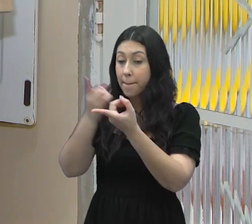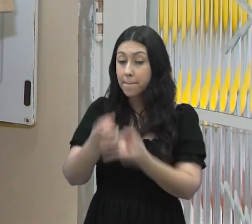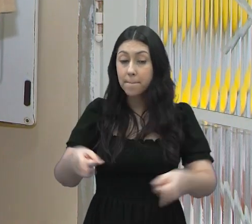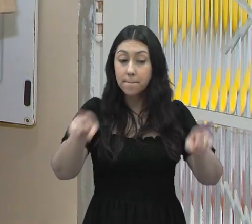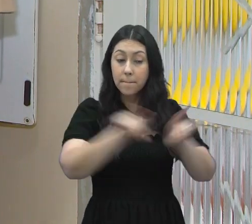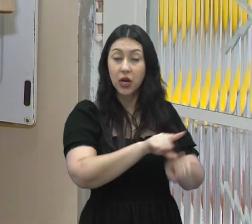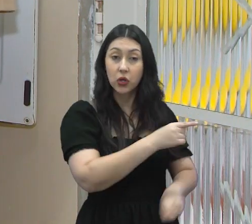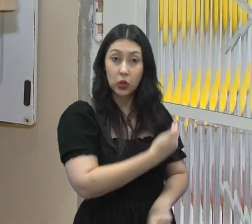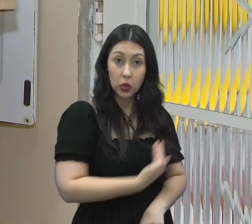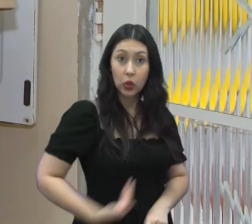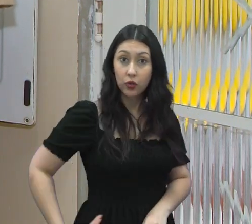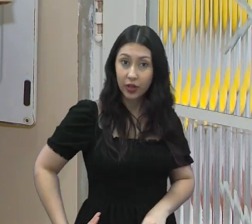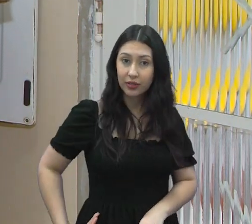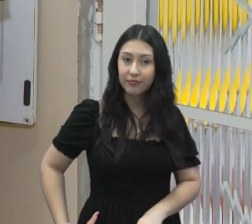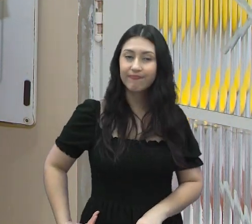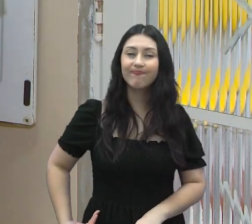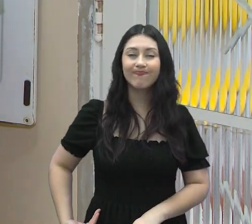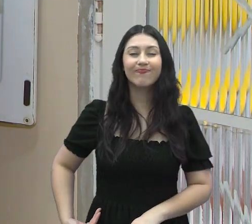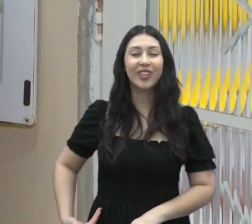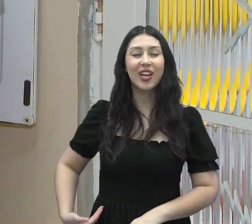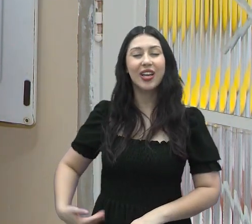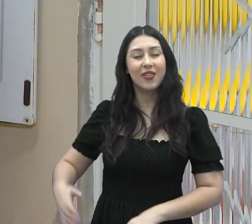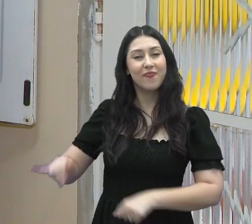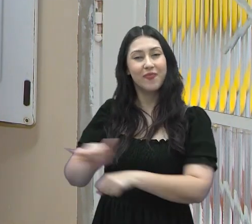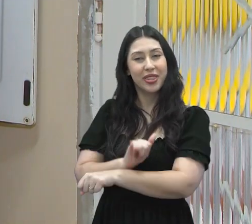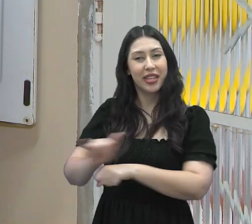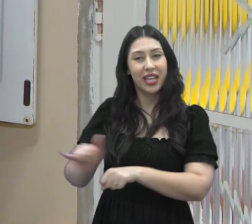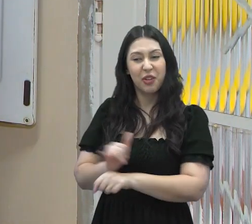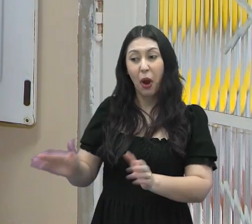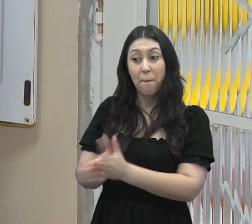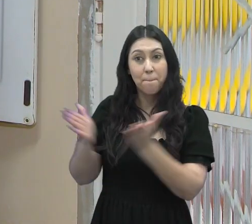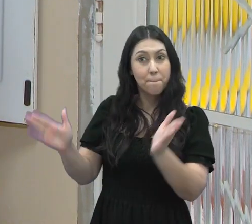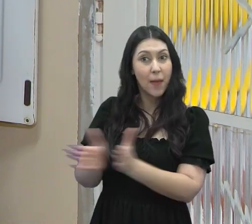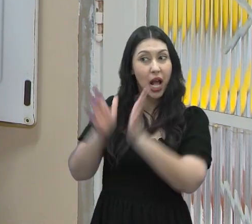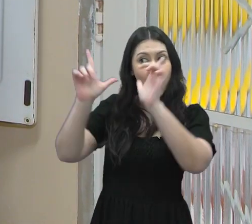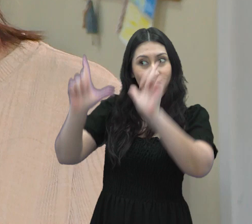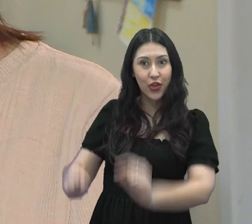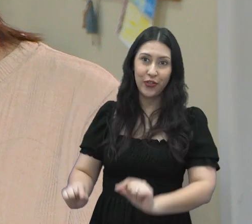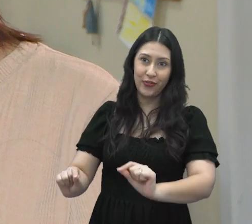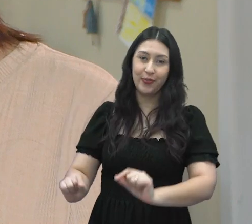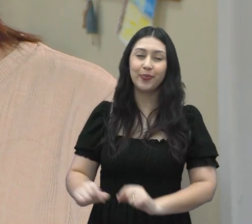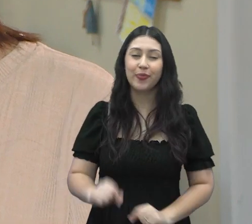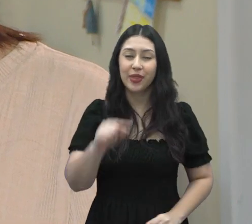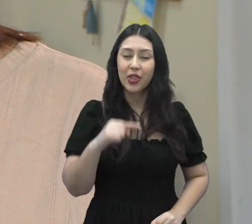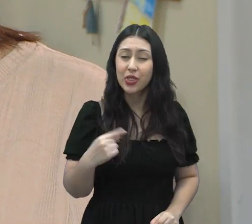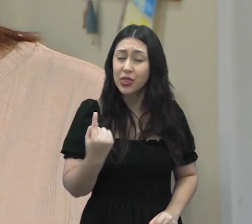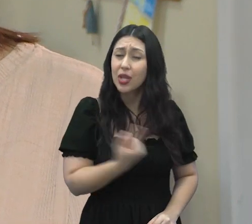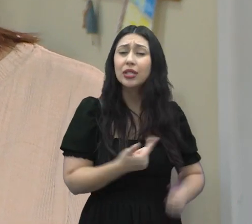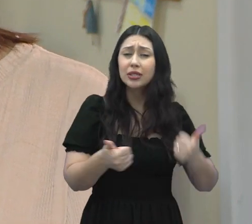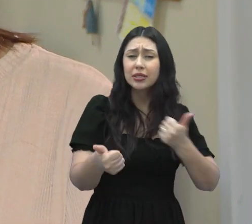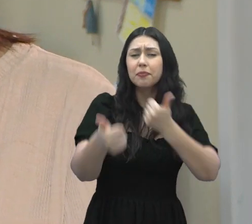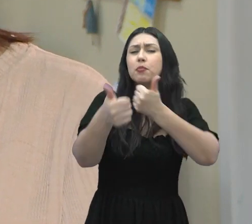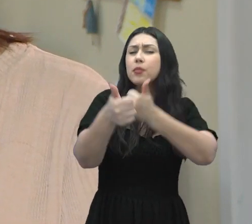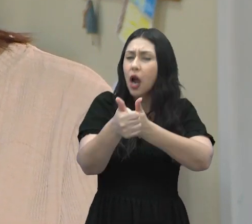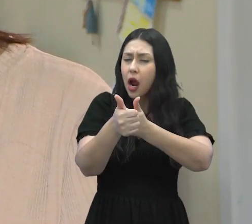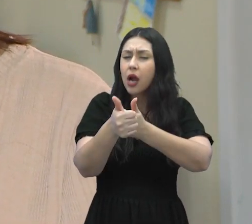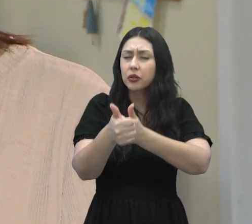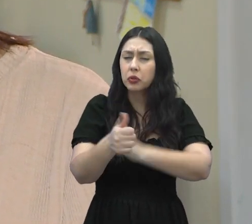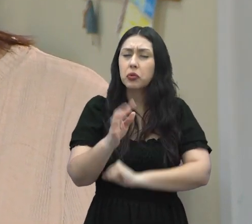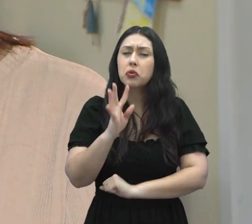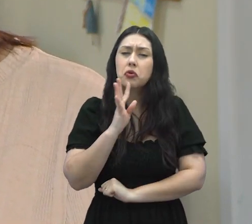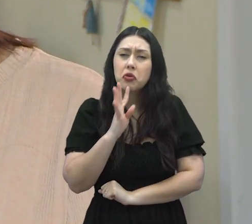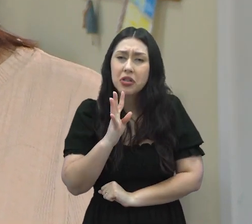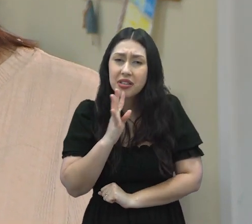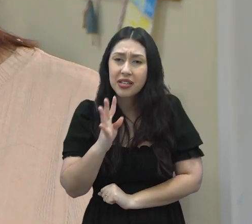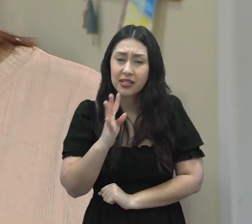em conjunto com políticas públicas, são um caminho para combater a pobreza. Nós estamos mais próximos dessa comunidade,